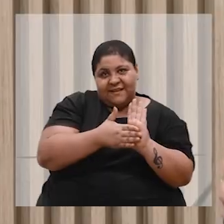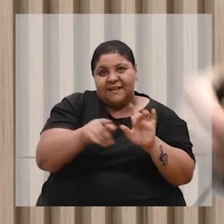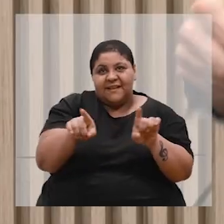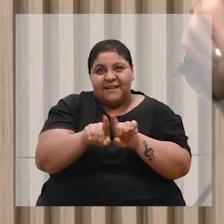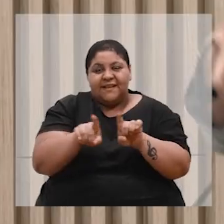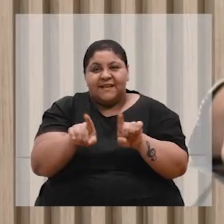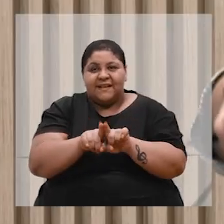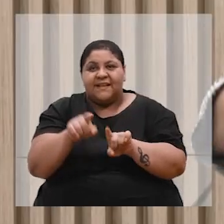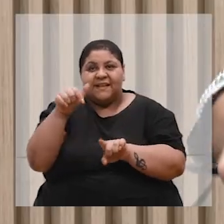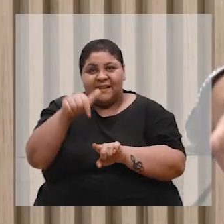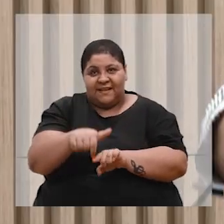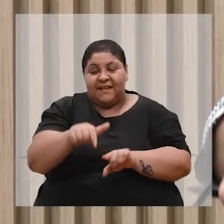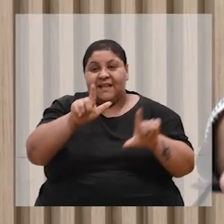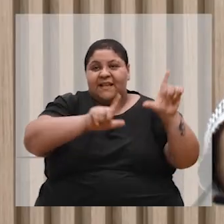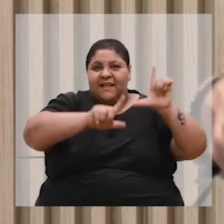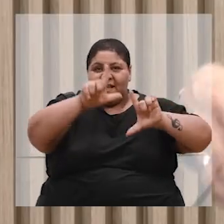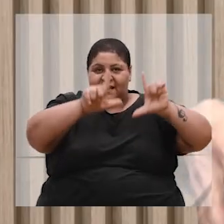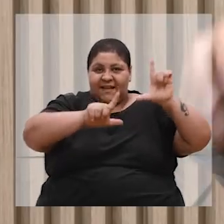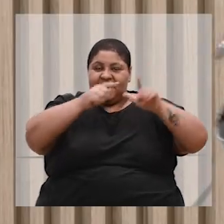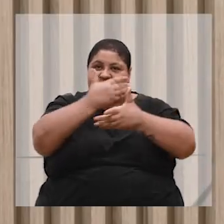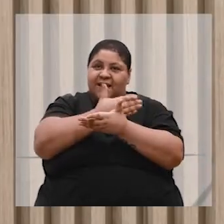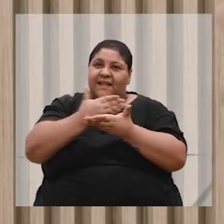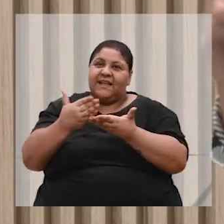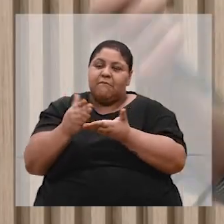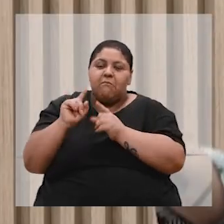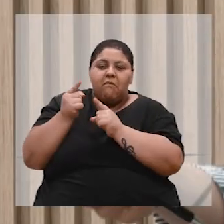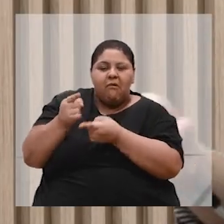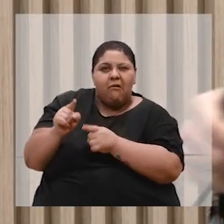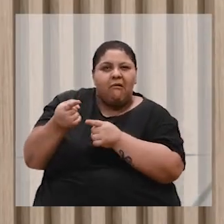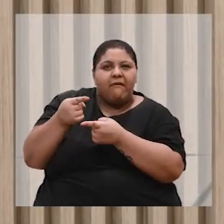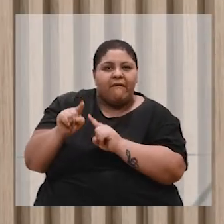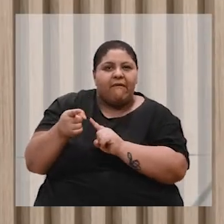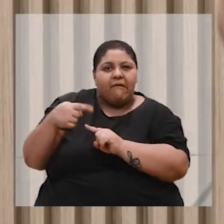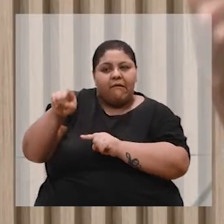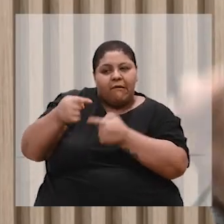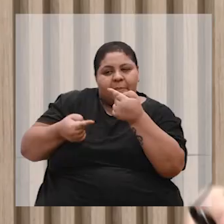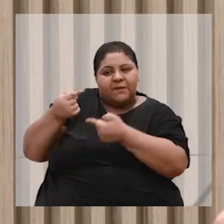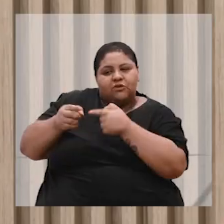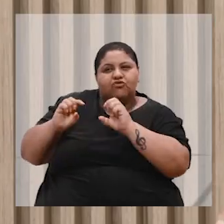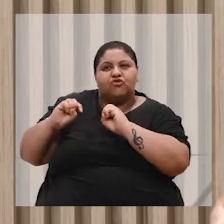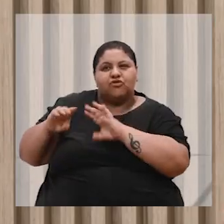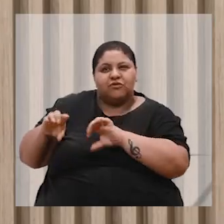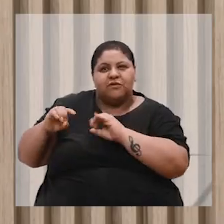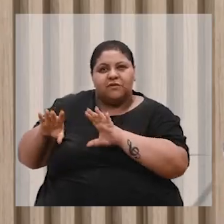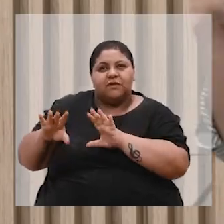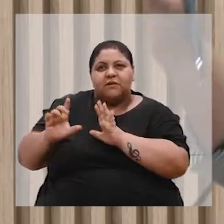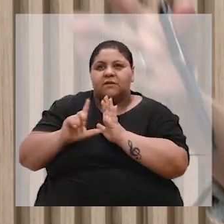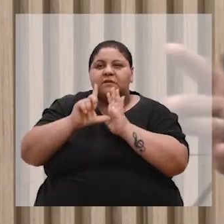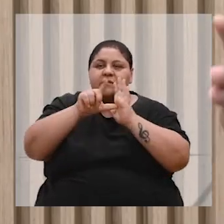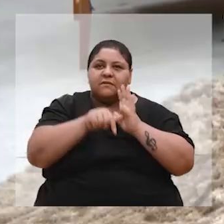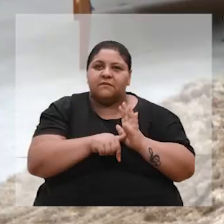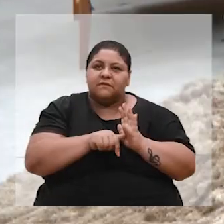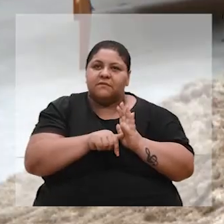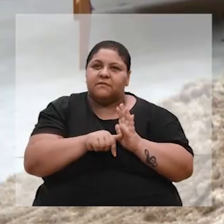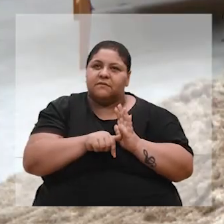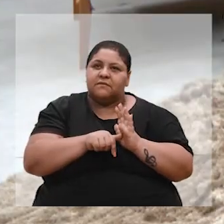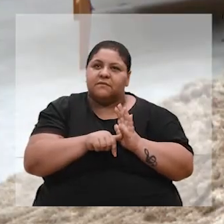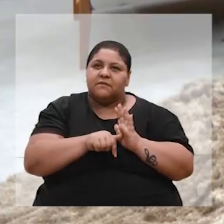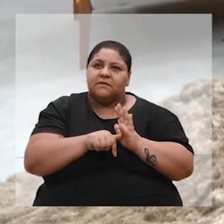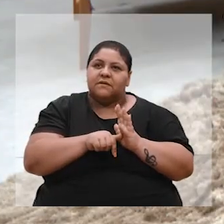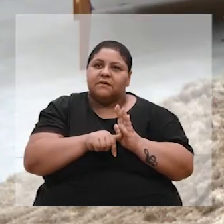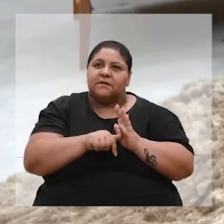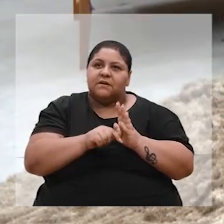Saberes também deixa, até porque esse programa aqui nasceu provocado para discutir educação, né? Depois